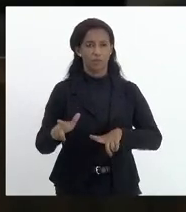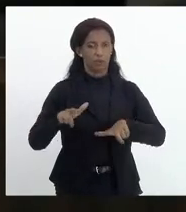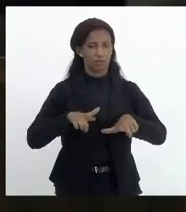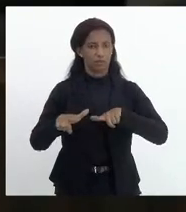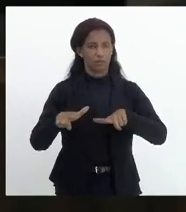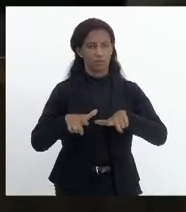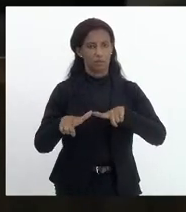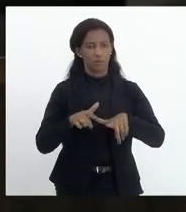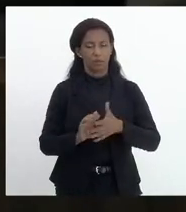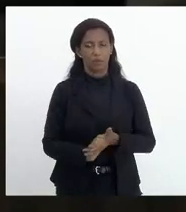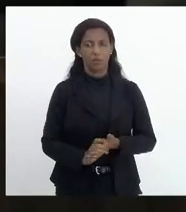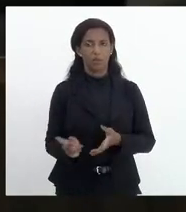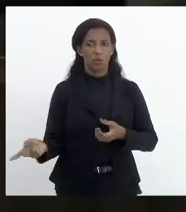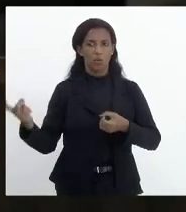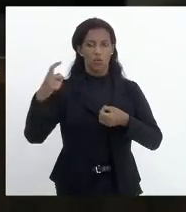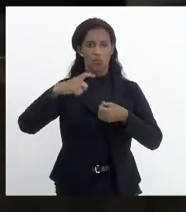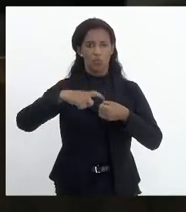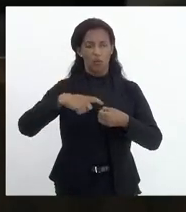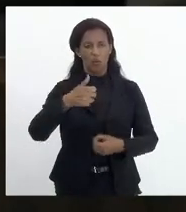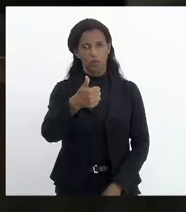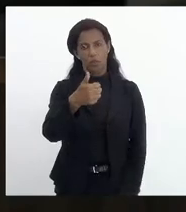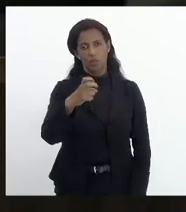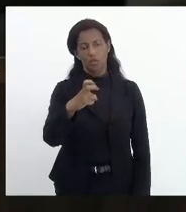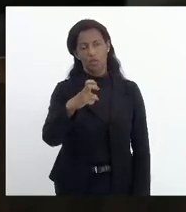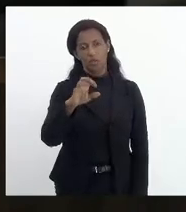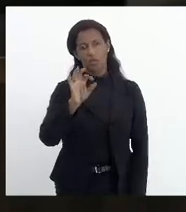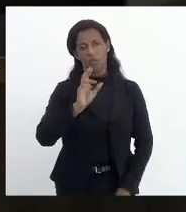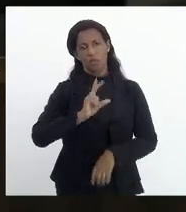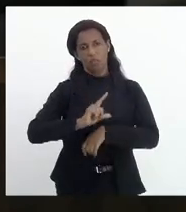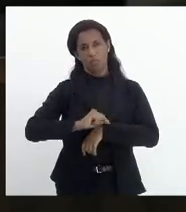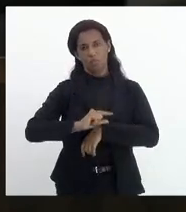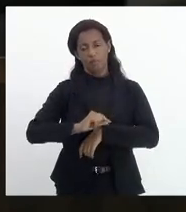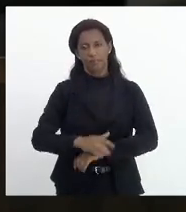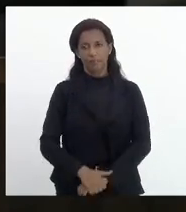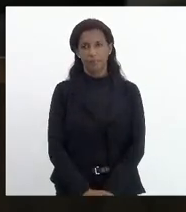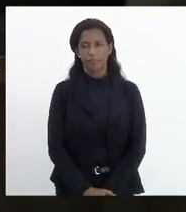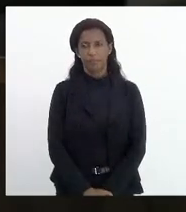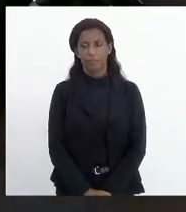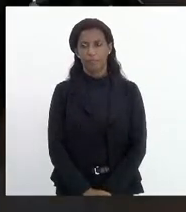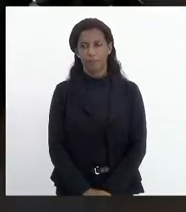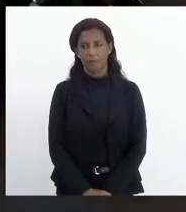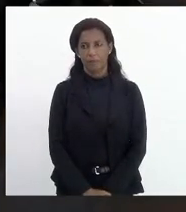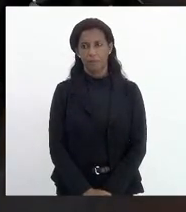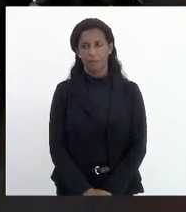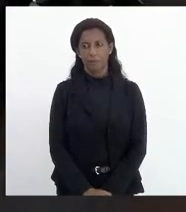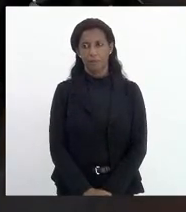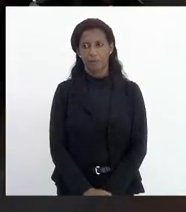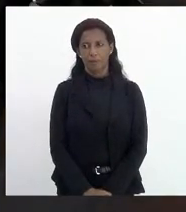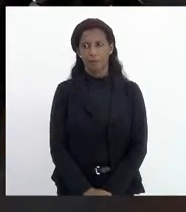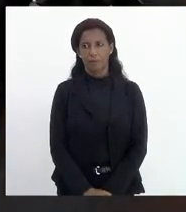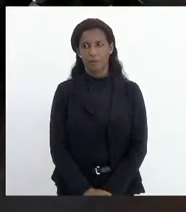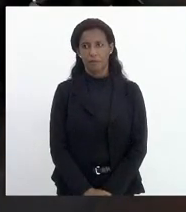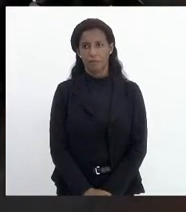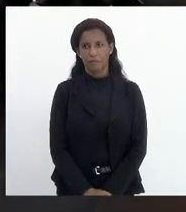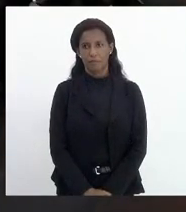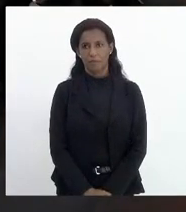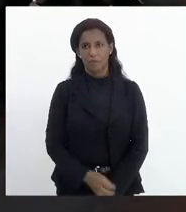trabalhos para reabrir os aos 15 horas e está suspenso Associação uma boa